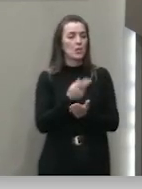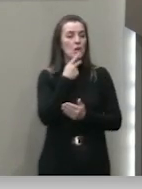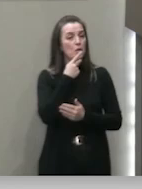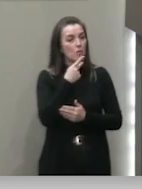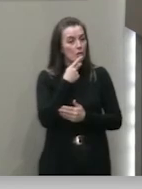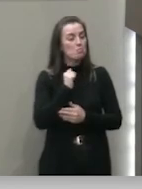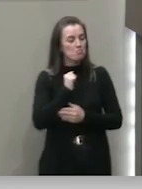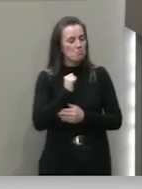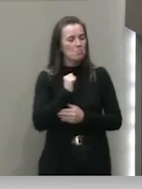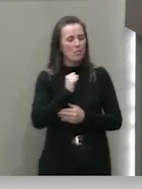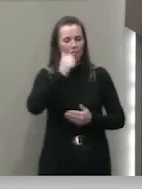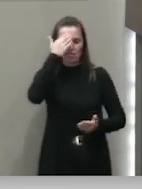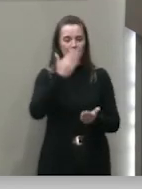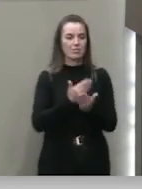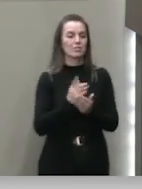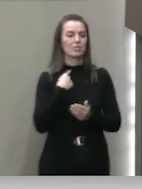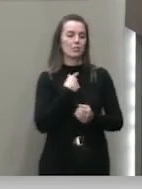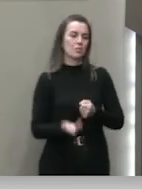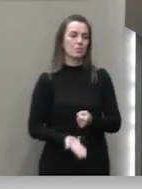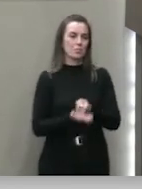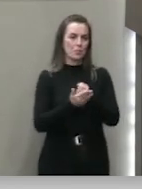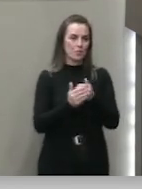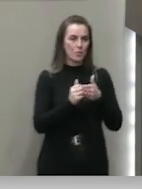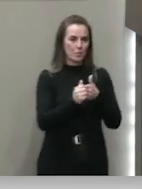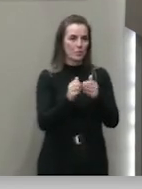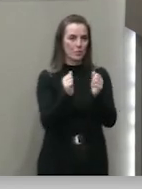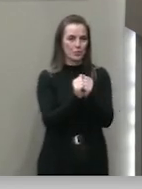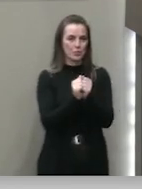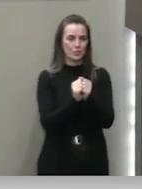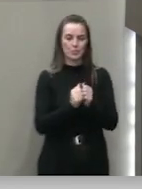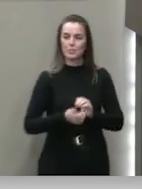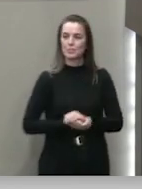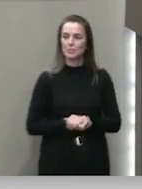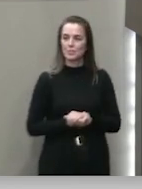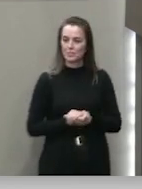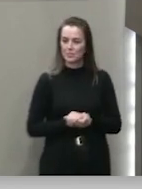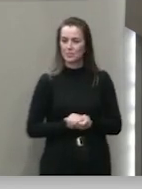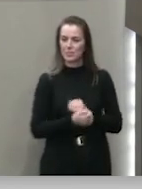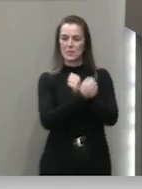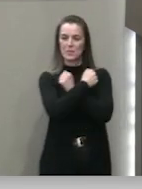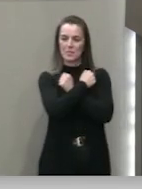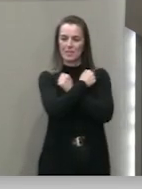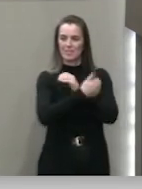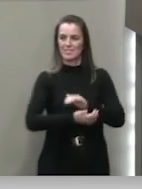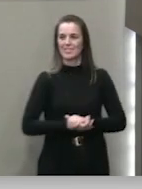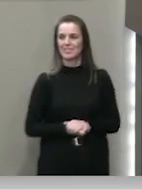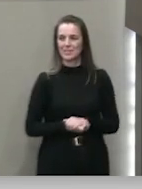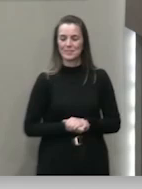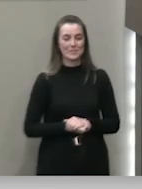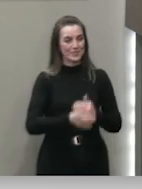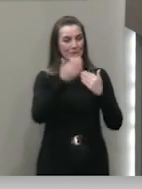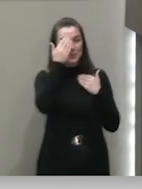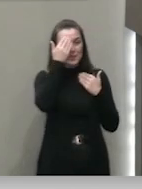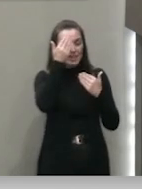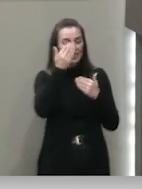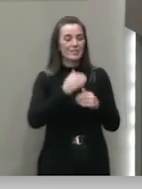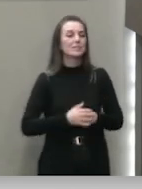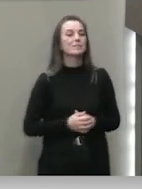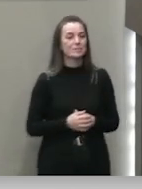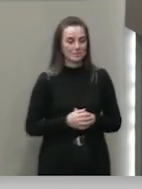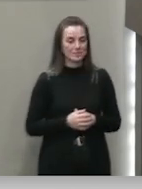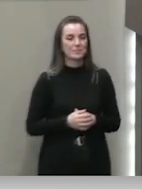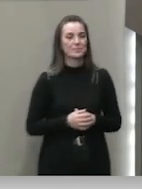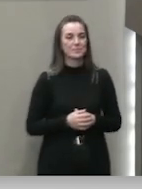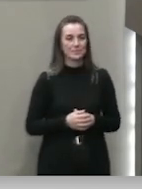pode contar conosco também para acompanhar a senhora no seu encaminhamento. Tá? Um abraço. Muito obrigada, vereador Nharan,